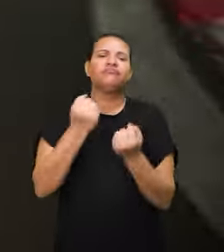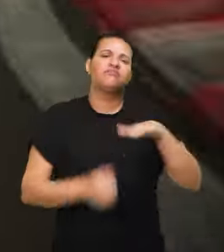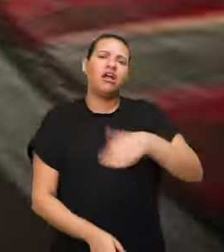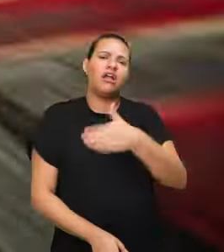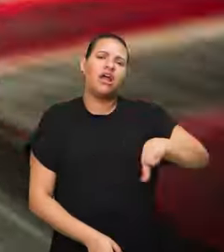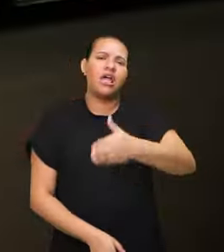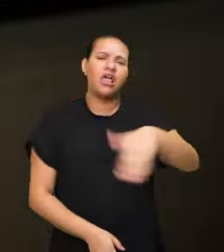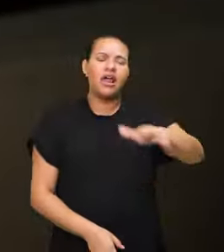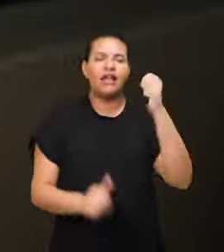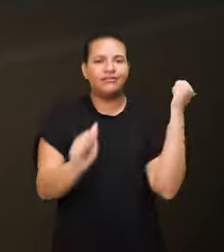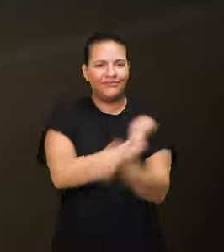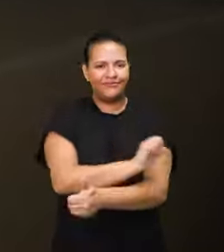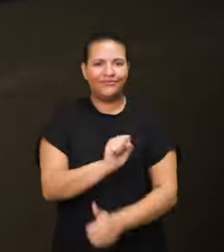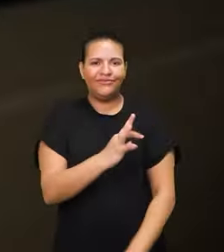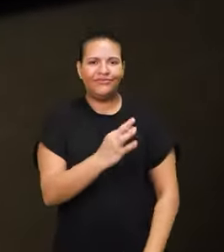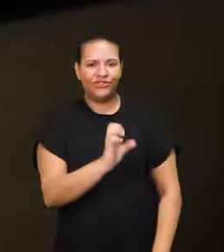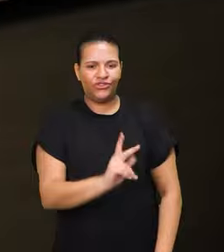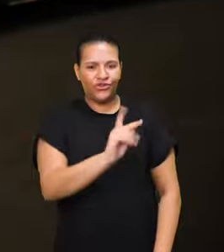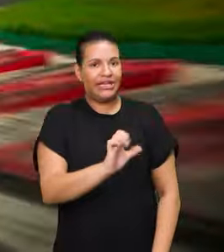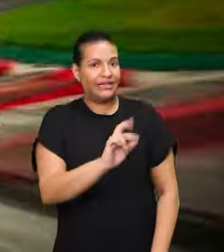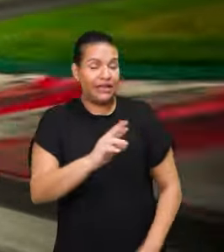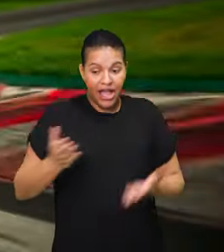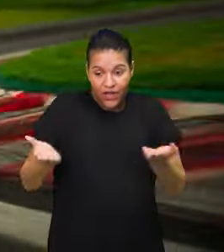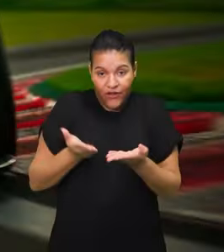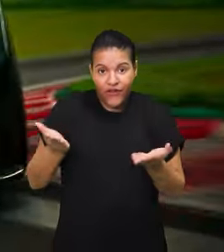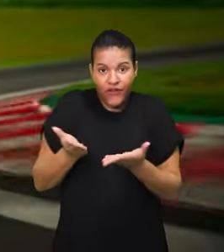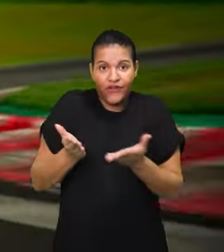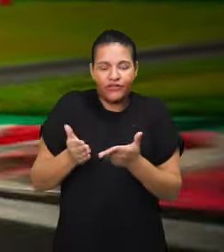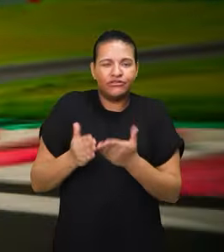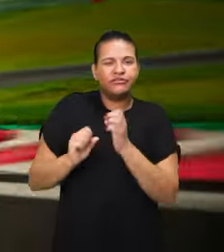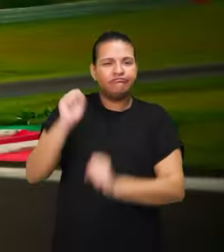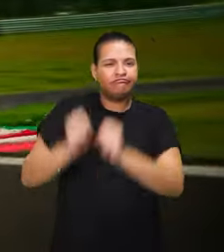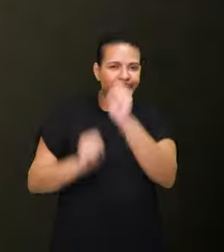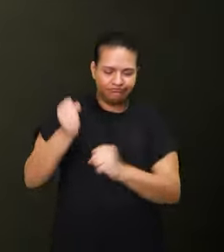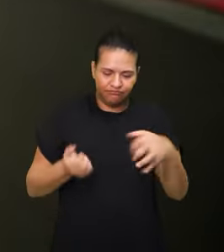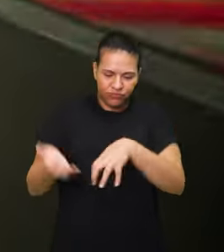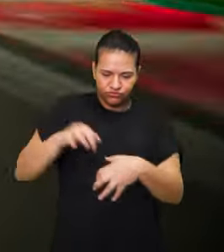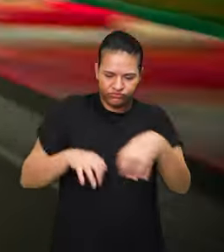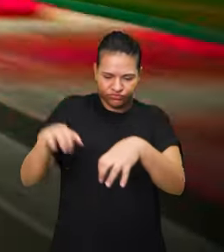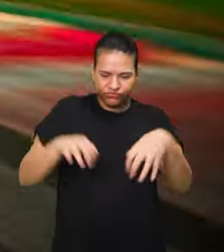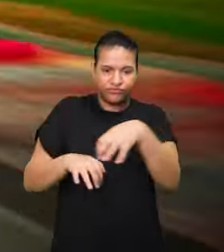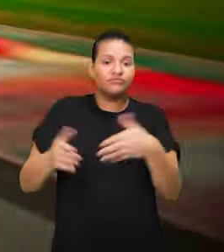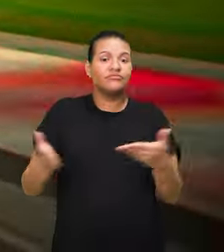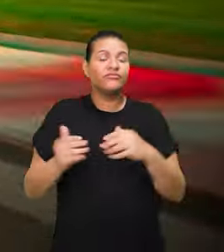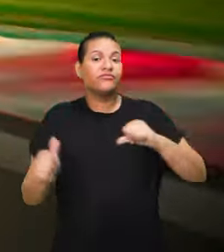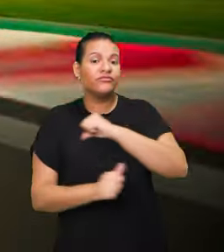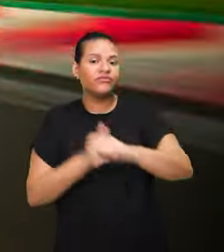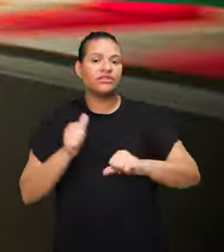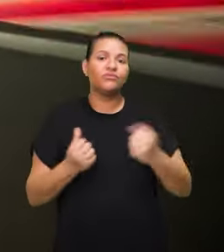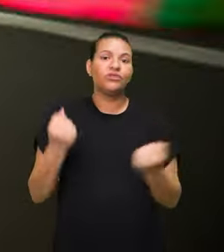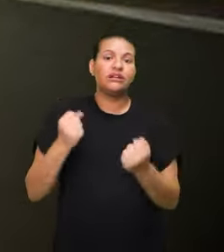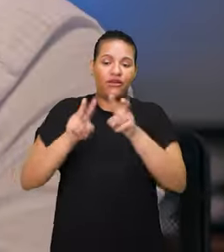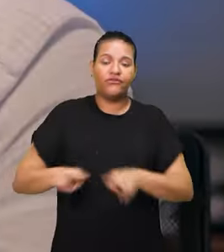Sedan correndo na stock e a gente teve esse desafio das montadoras que estão com a gente de eh pivotar